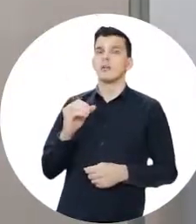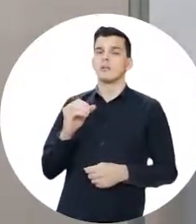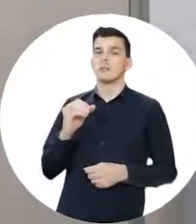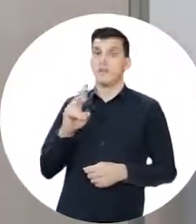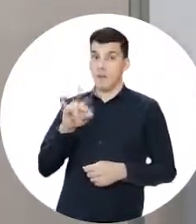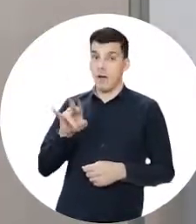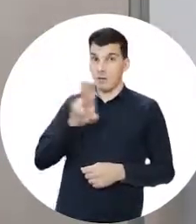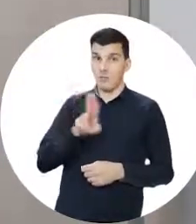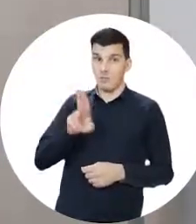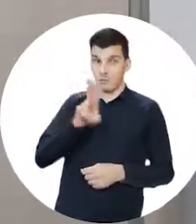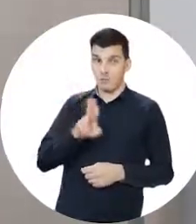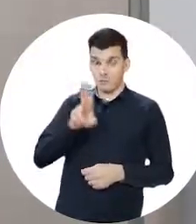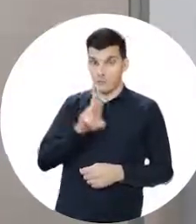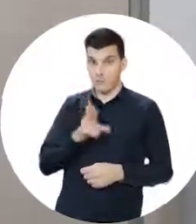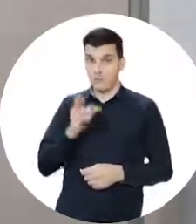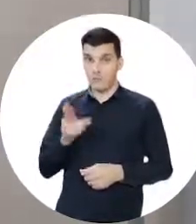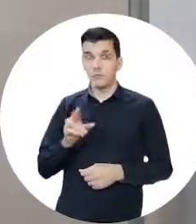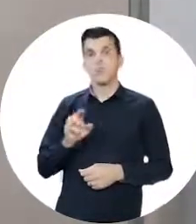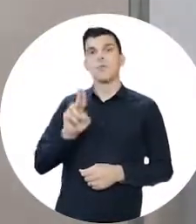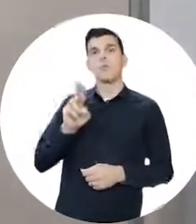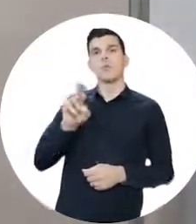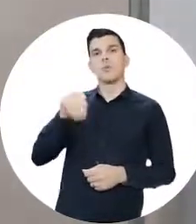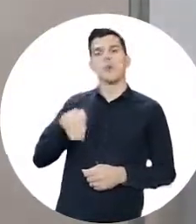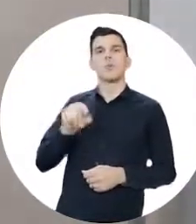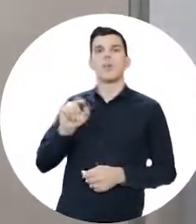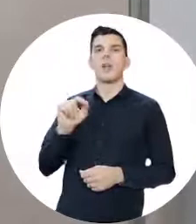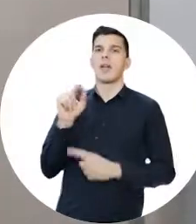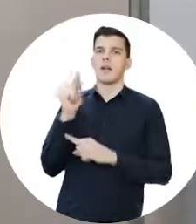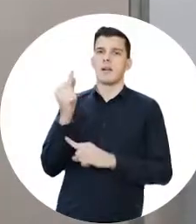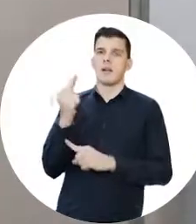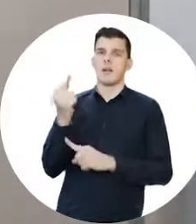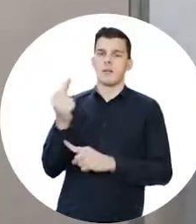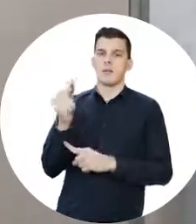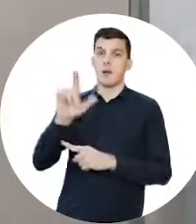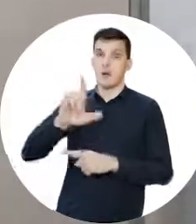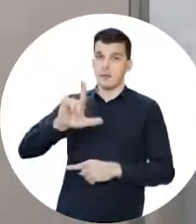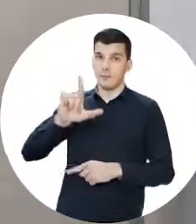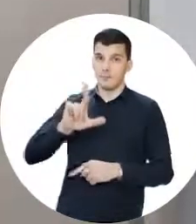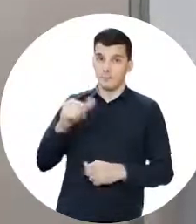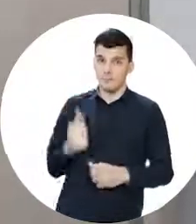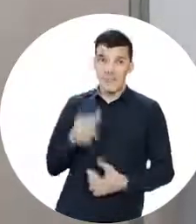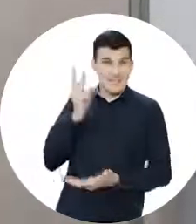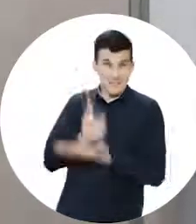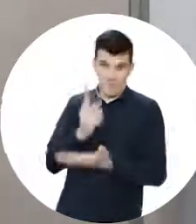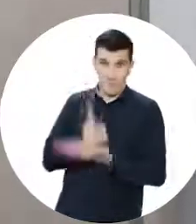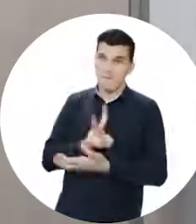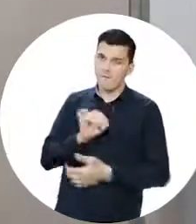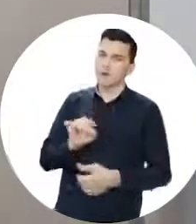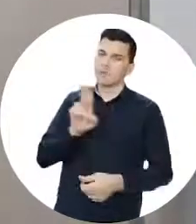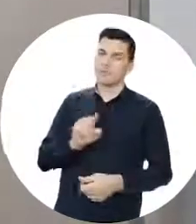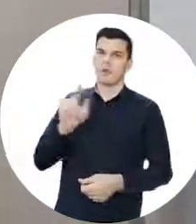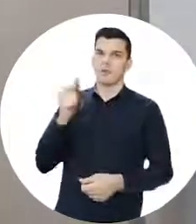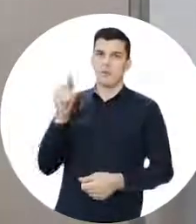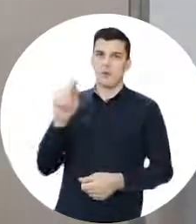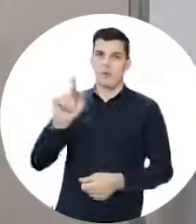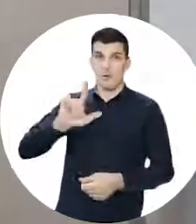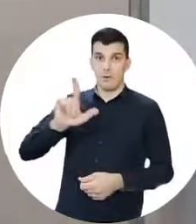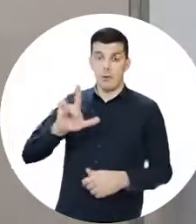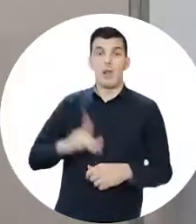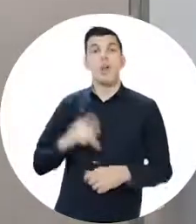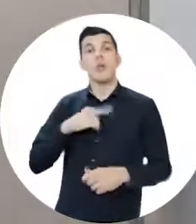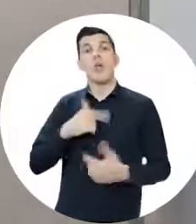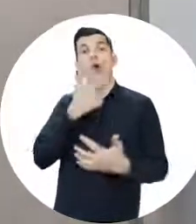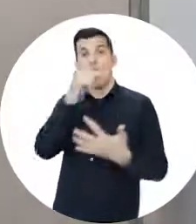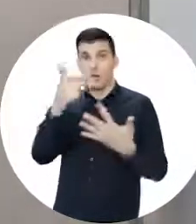vai padronizar como unidade grama por litro. Sempre. Grama por litro. Existem